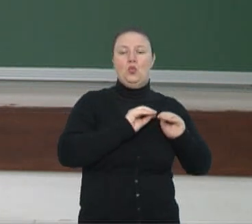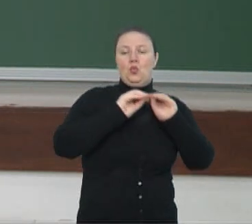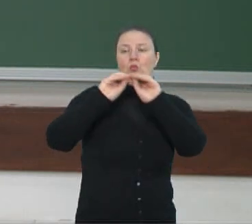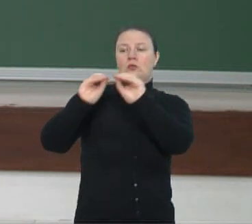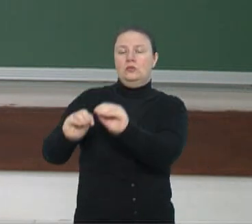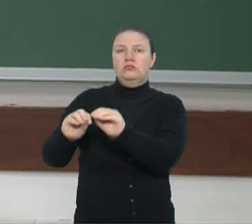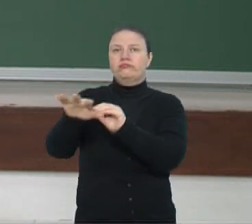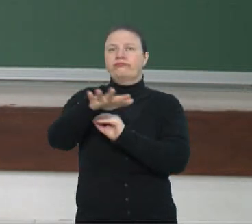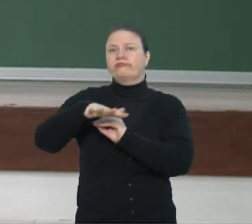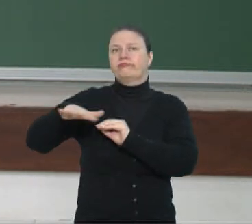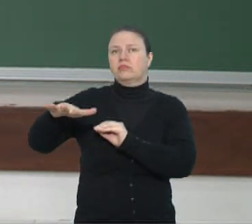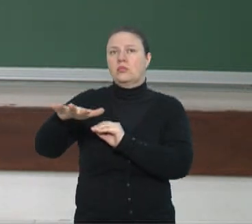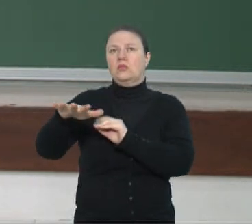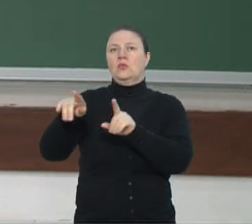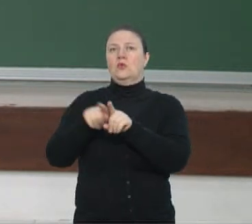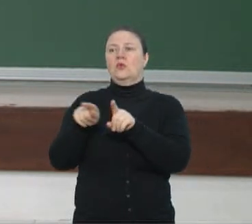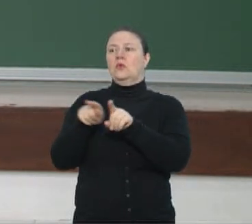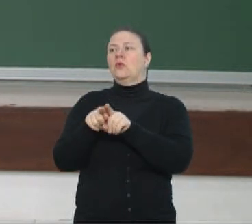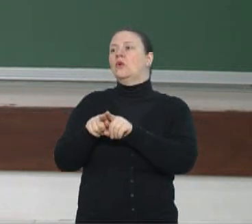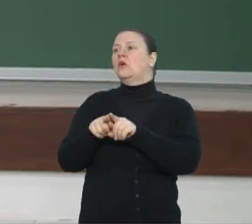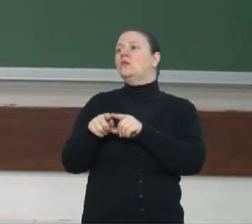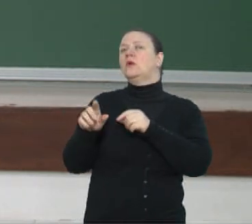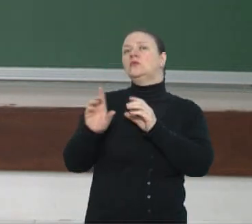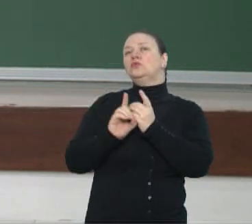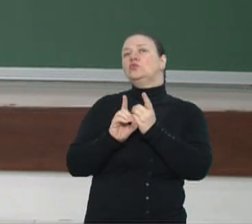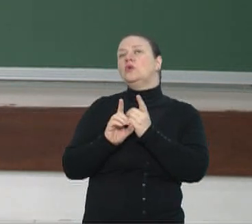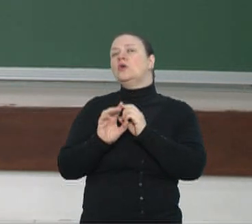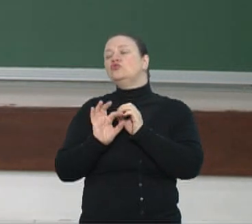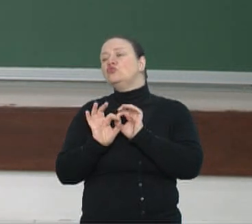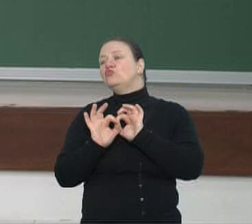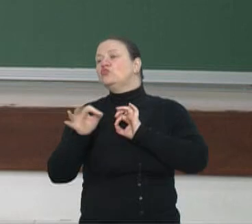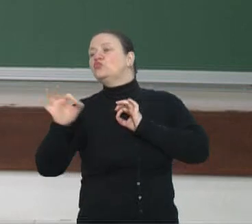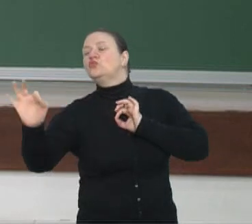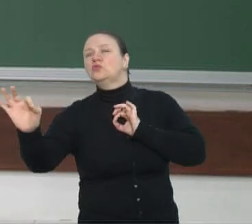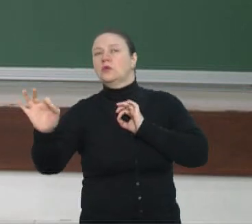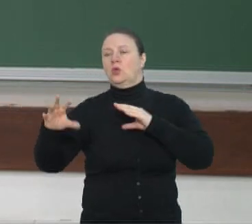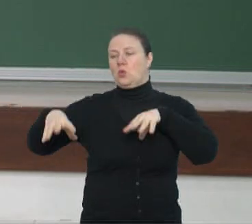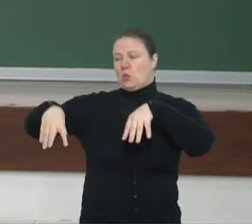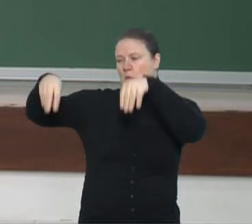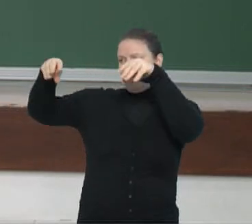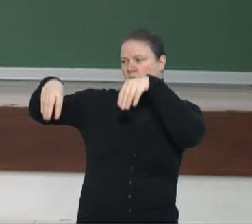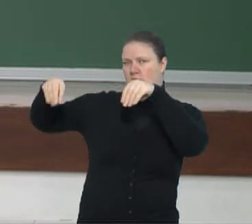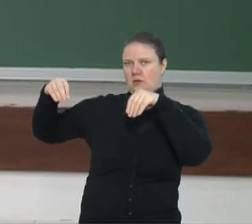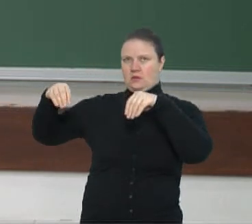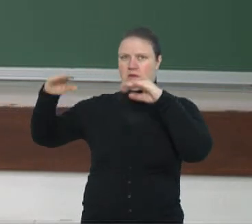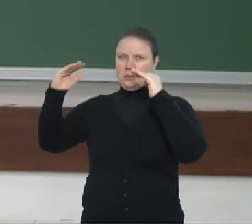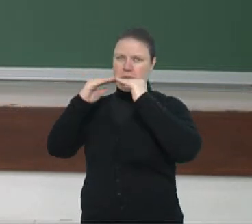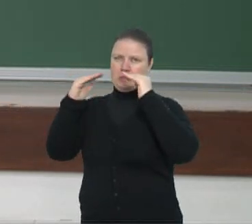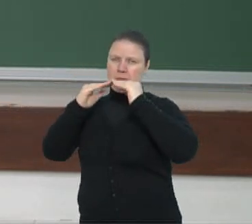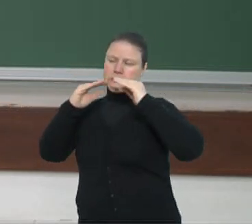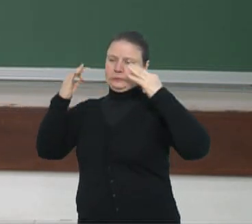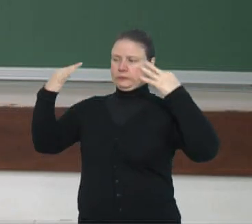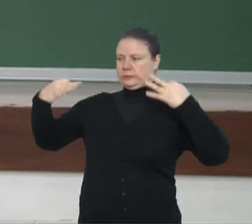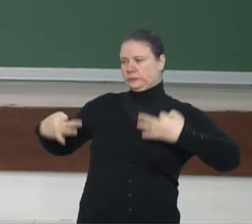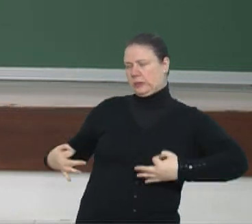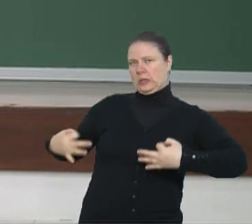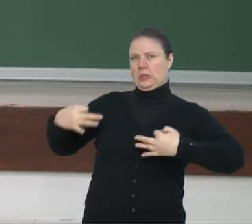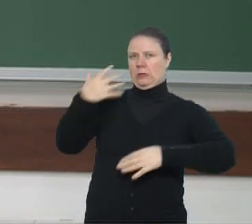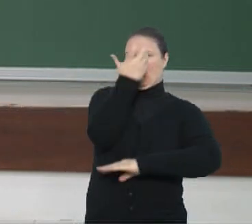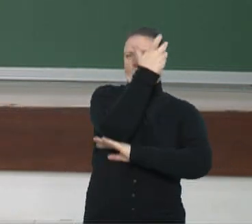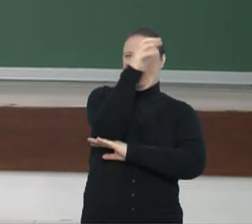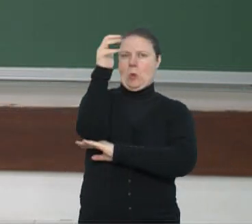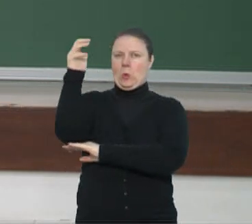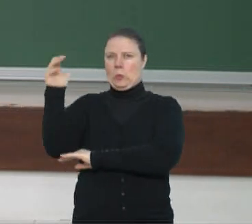ainda eles vão poder construir castelos, casas bastante espaçosas, palácios, em regiões arborizadas, como